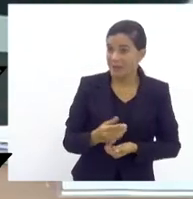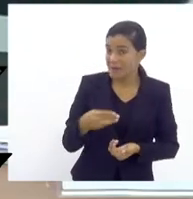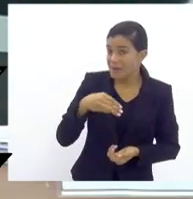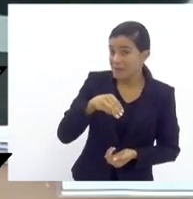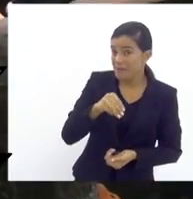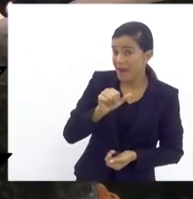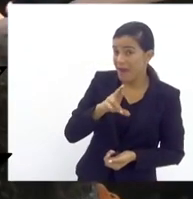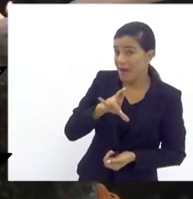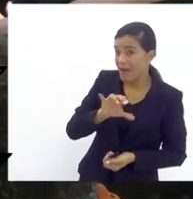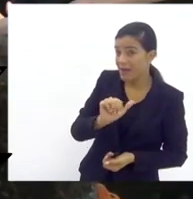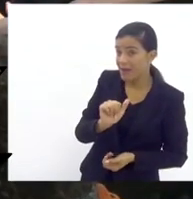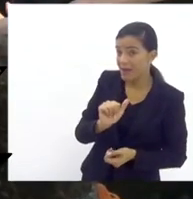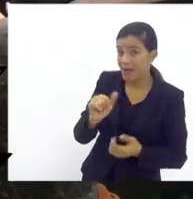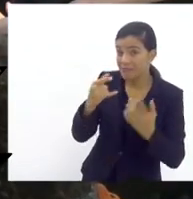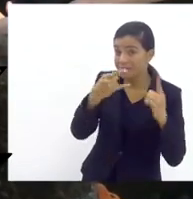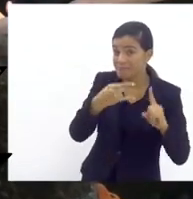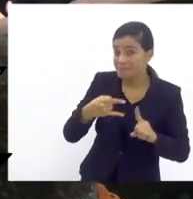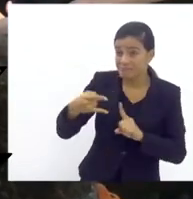sala